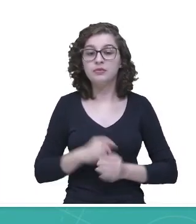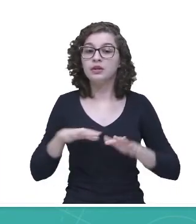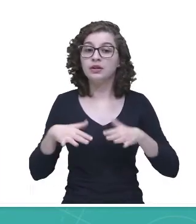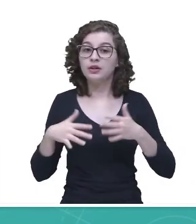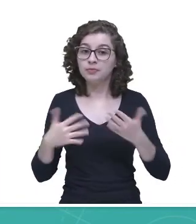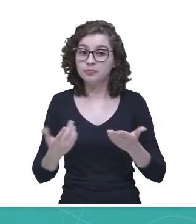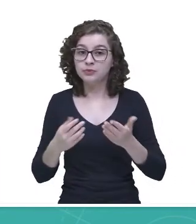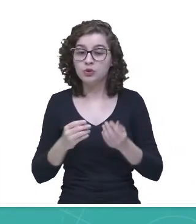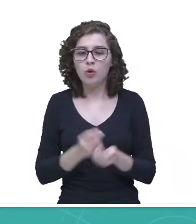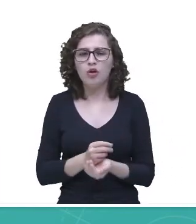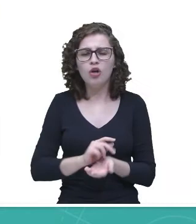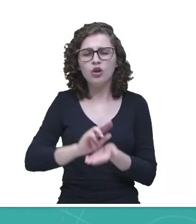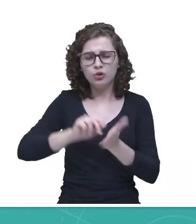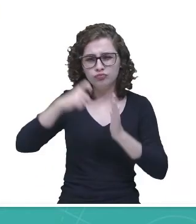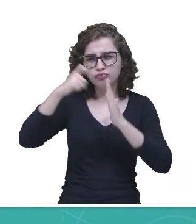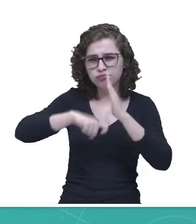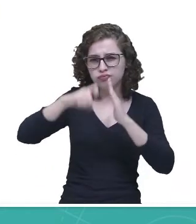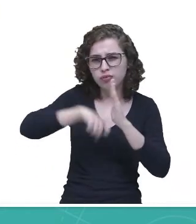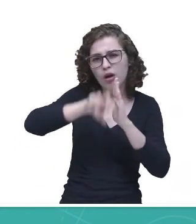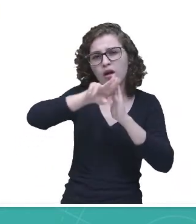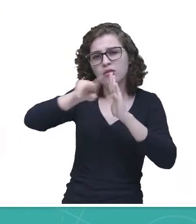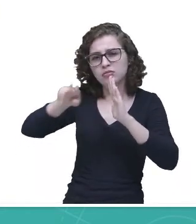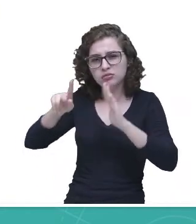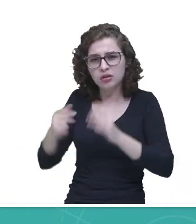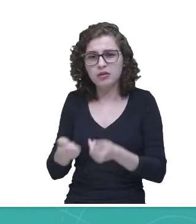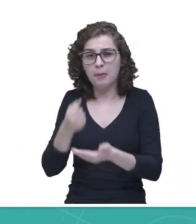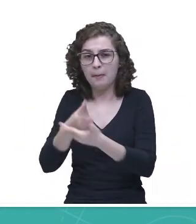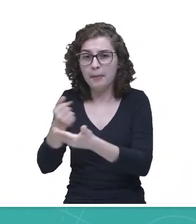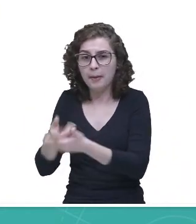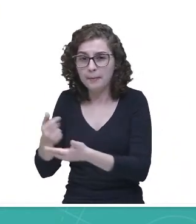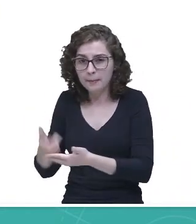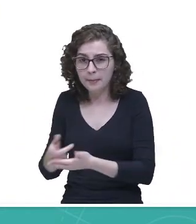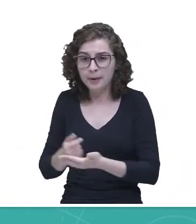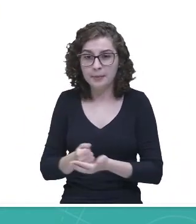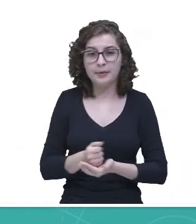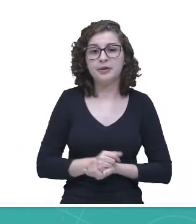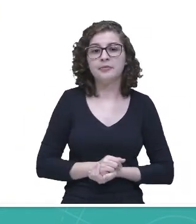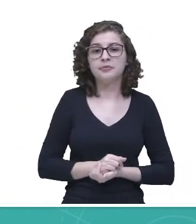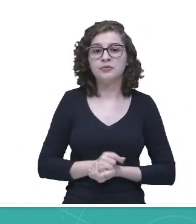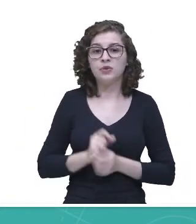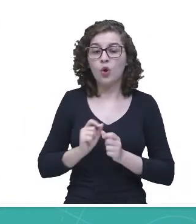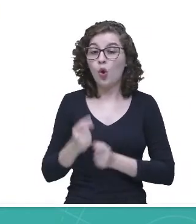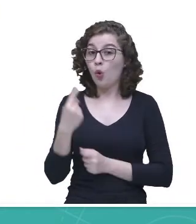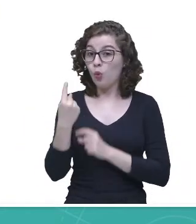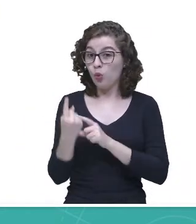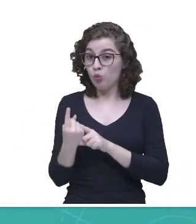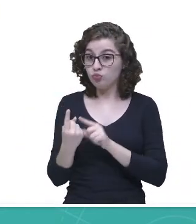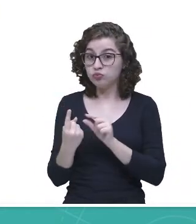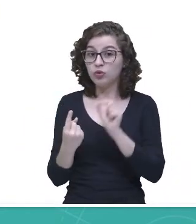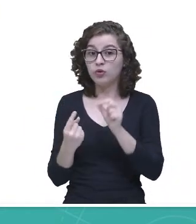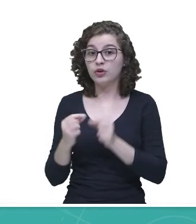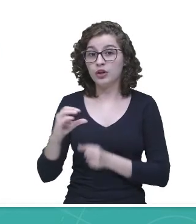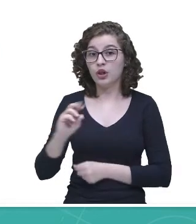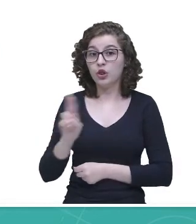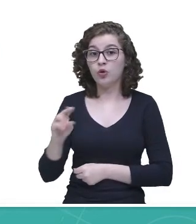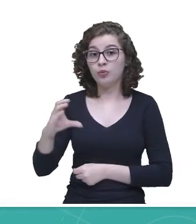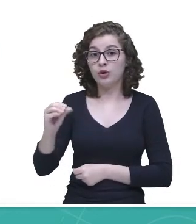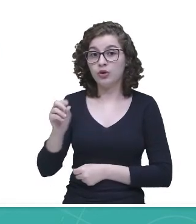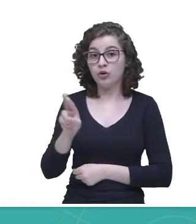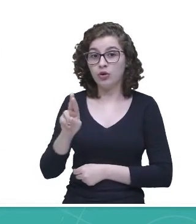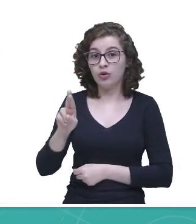Entre os muitos impostos que estes pagavam, ou seja, os servos, um deles se chamava